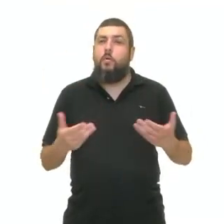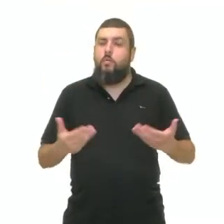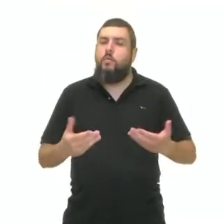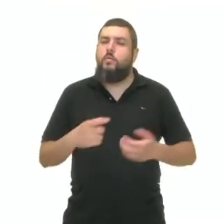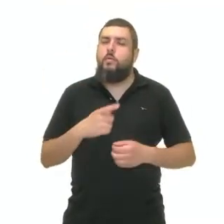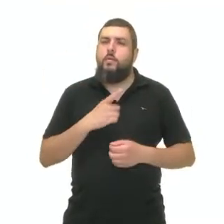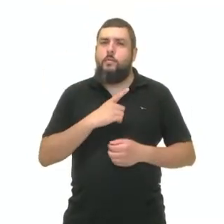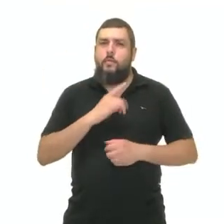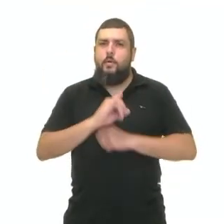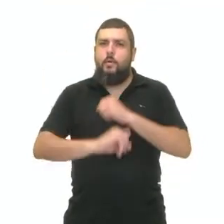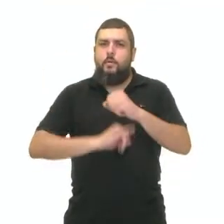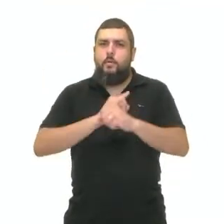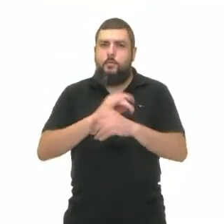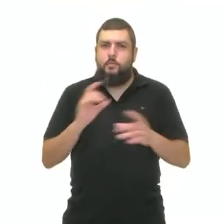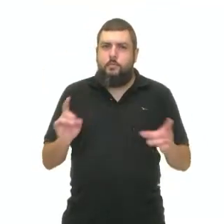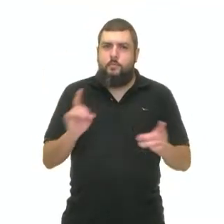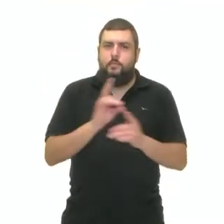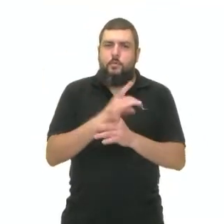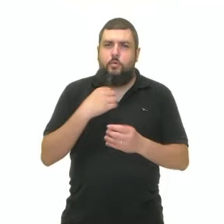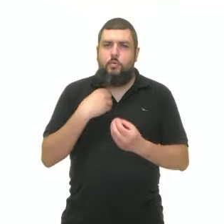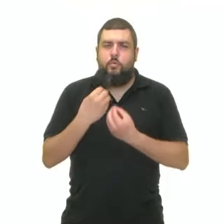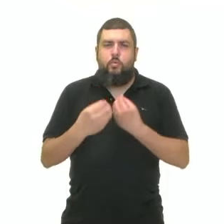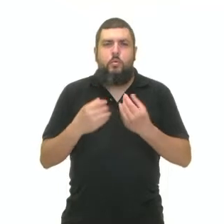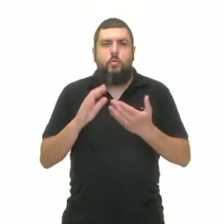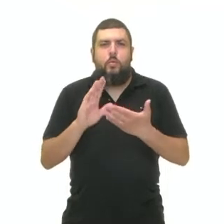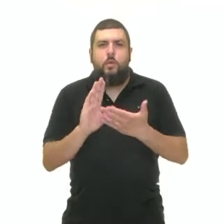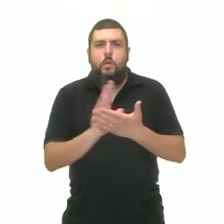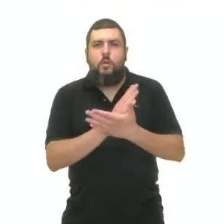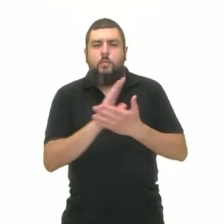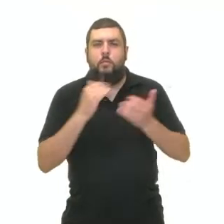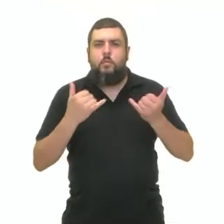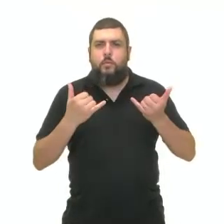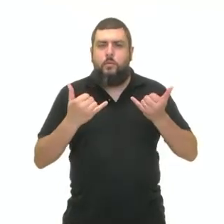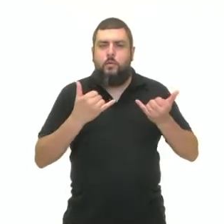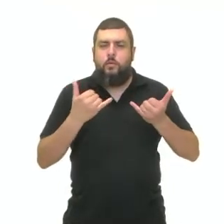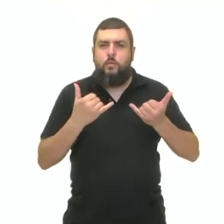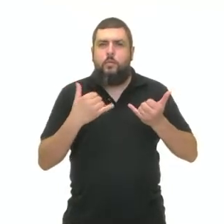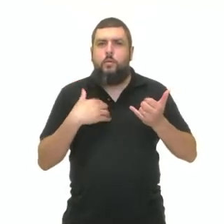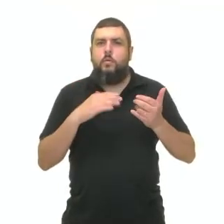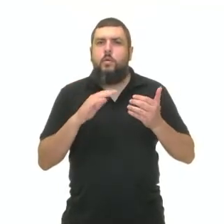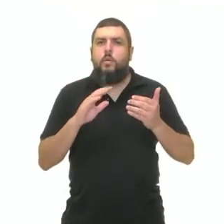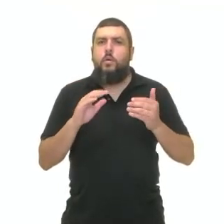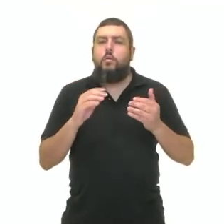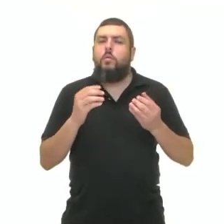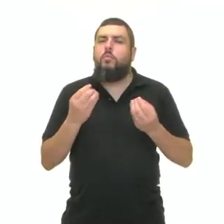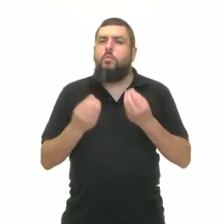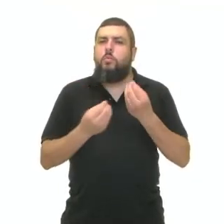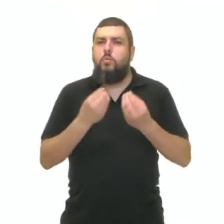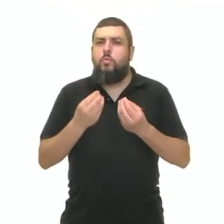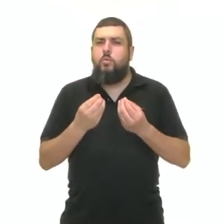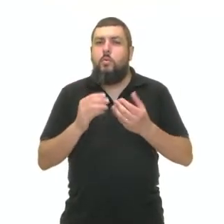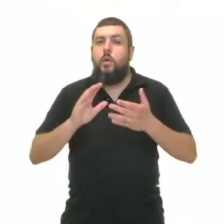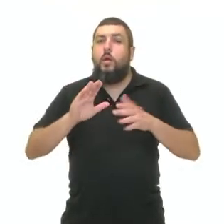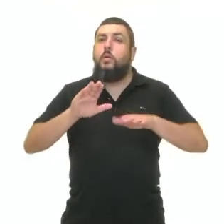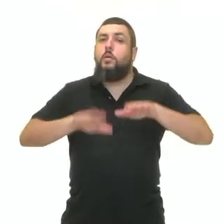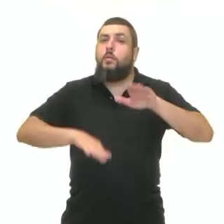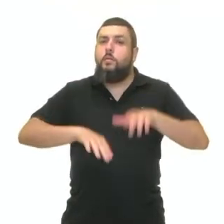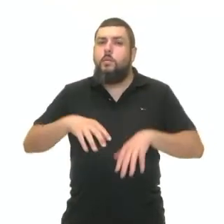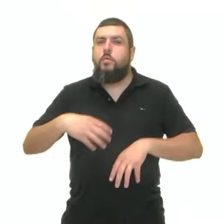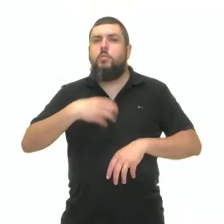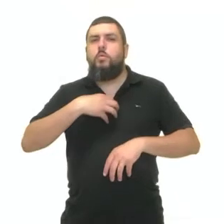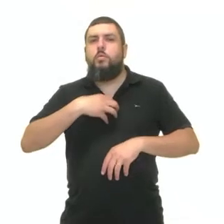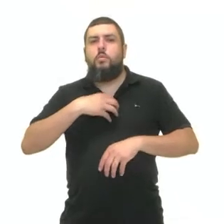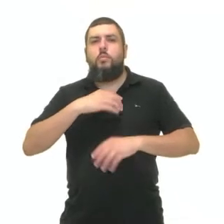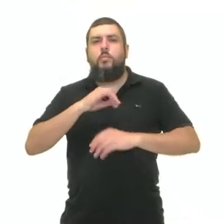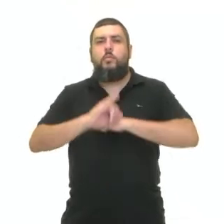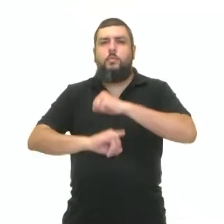algoritmos especiais ligados em filtrar informações de acordo com a atividade online do cidadão. Por